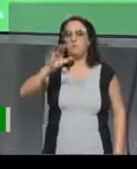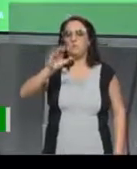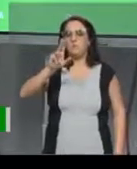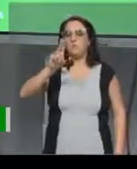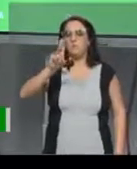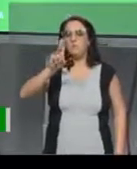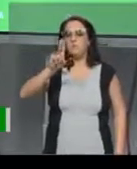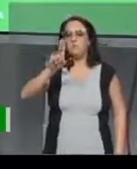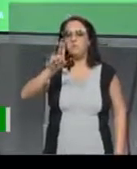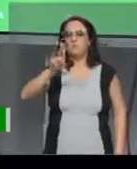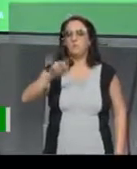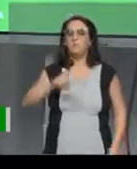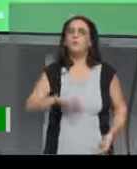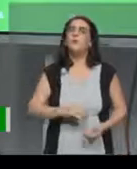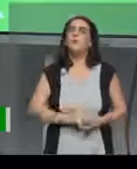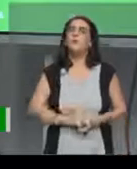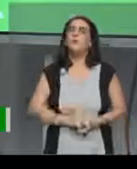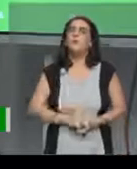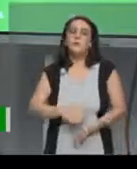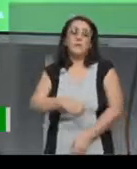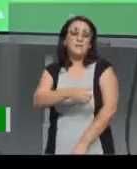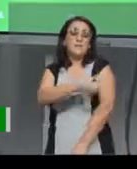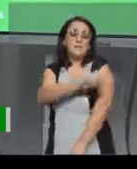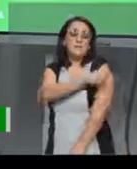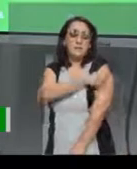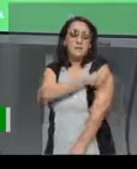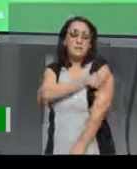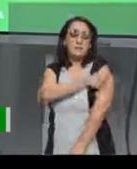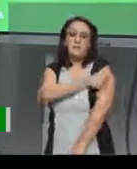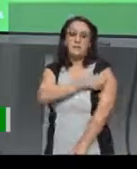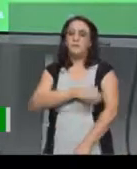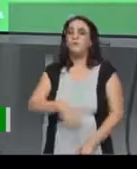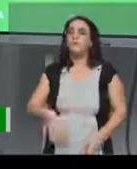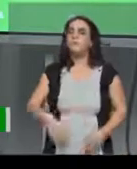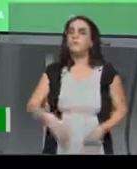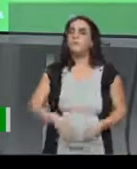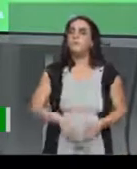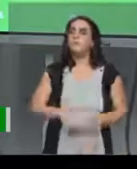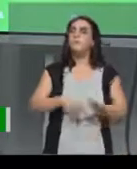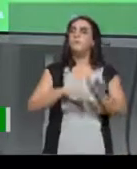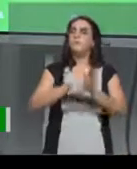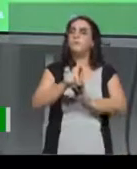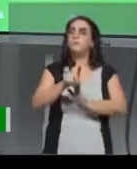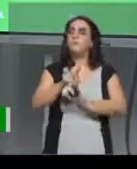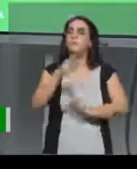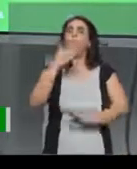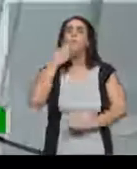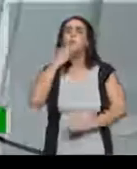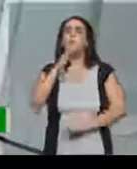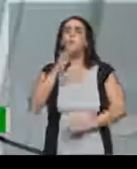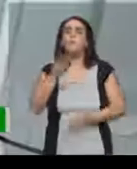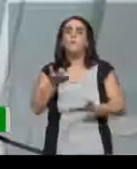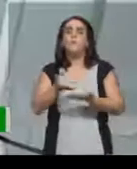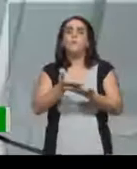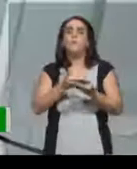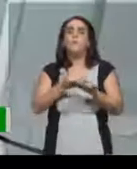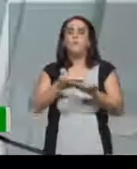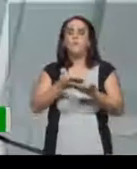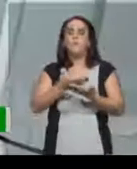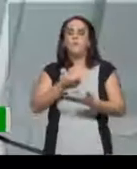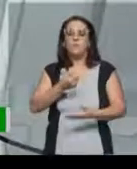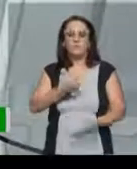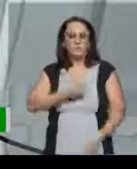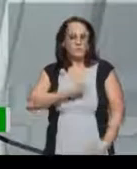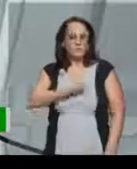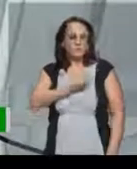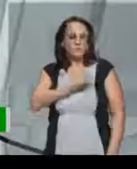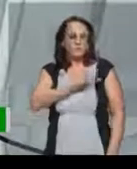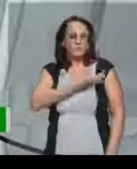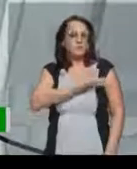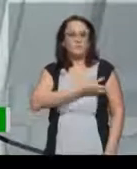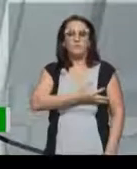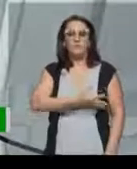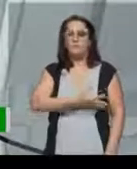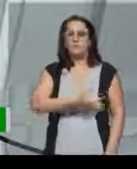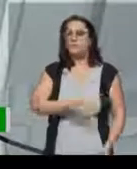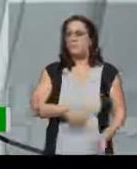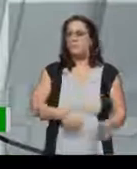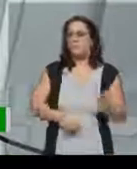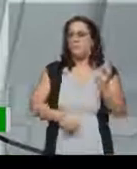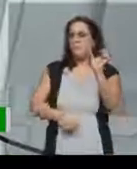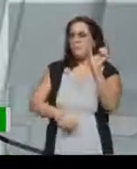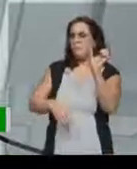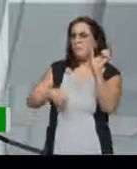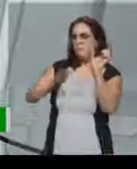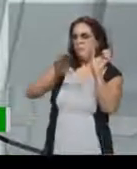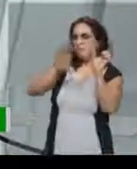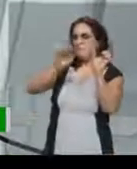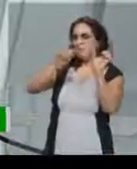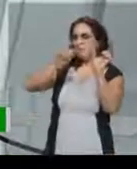Professora Maria Alice, qual é a base do poema? Olha, a palavra base, não sei